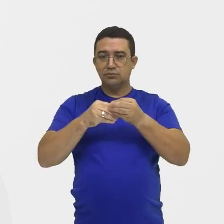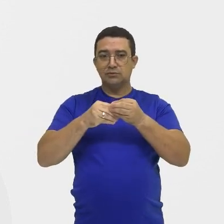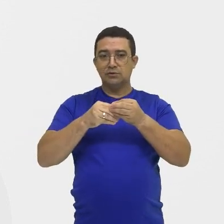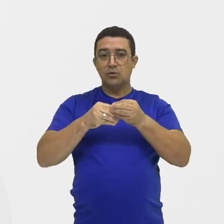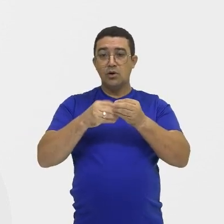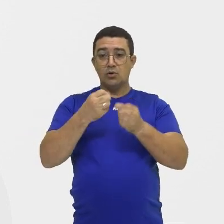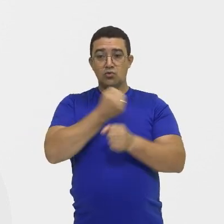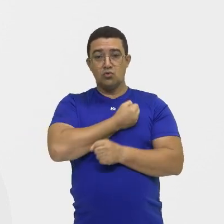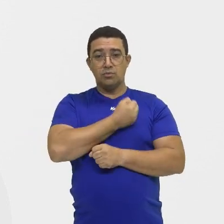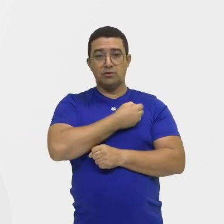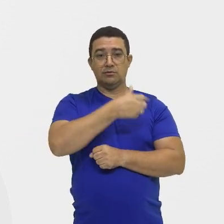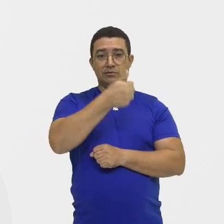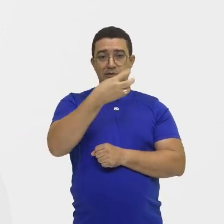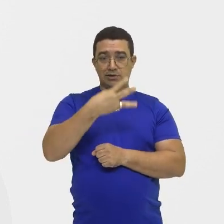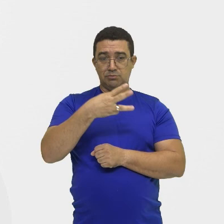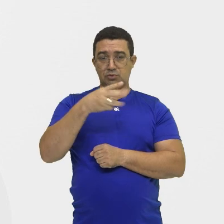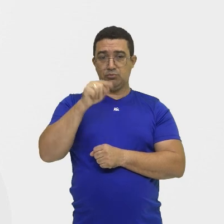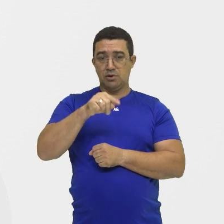lei?